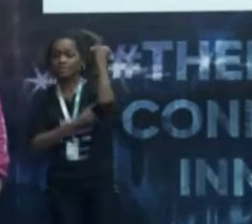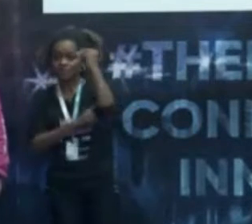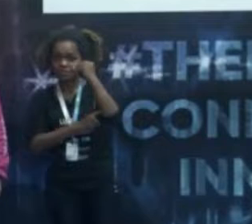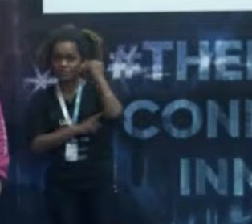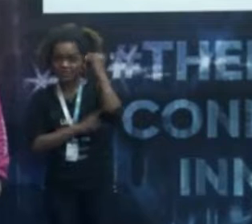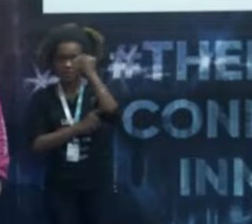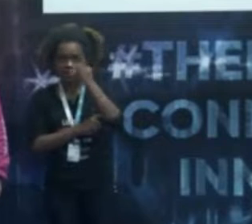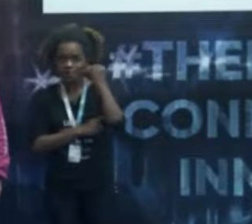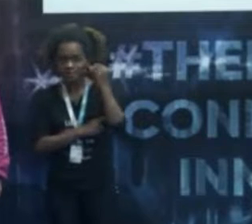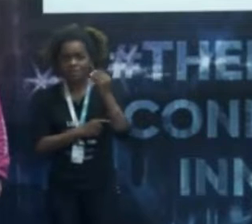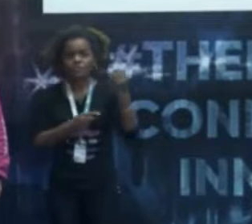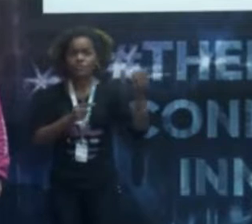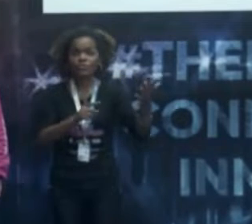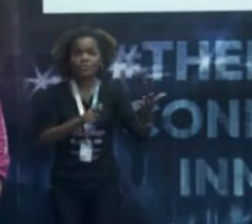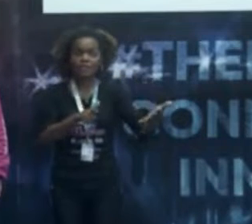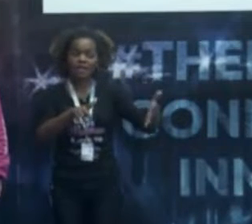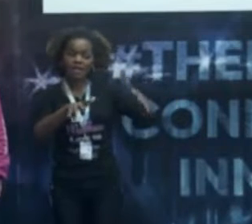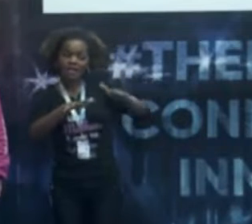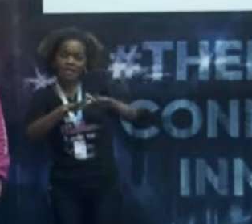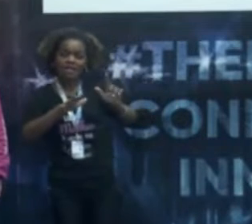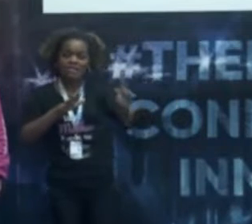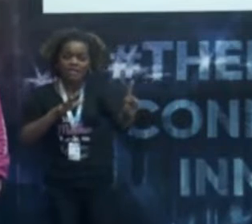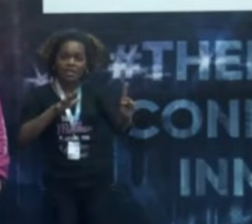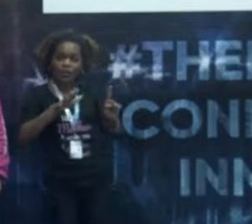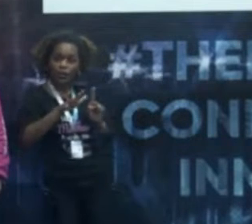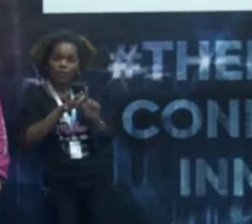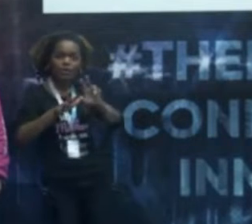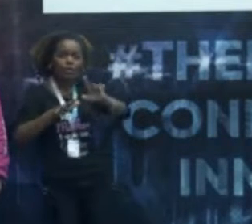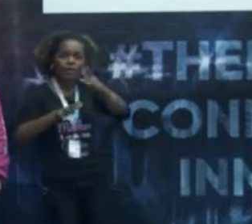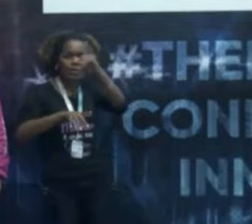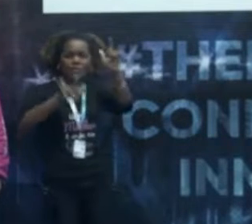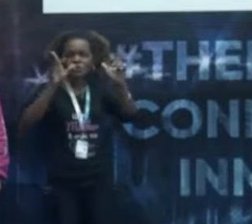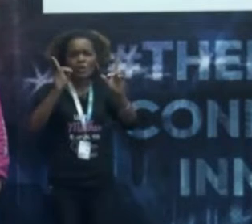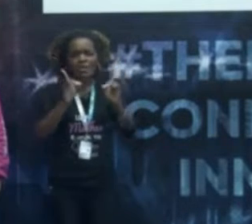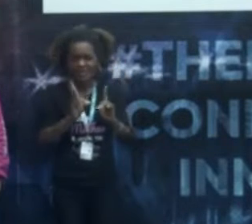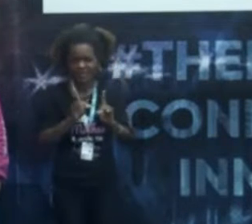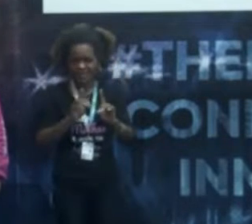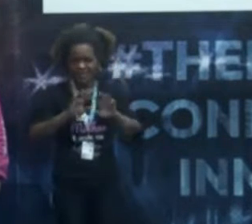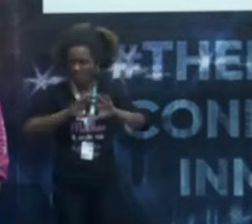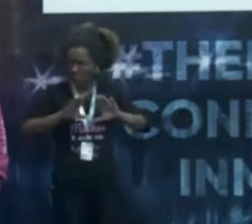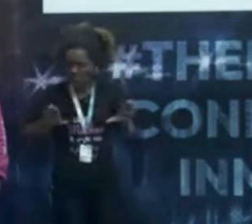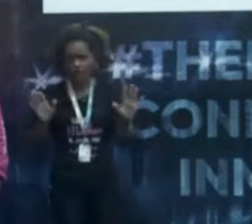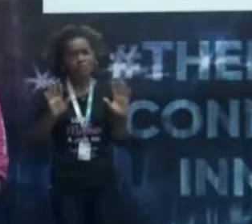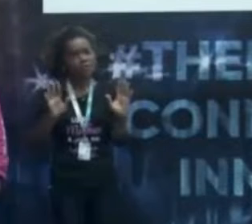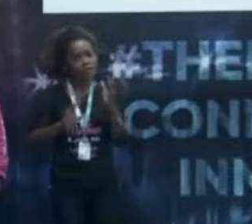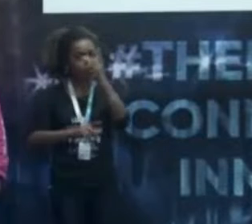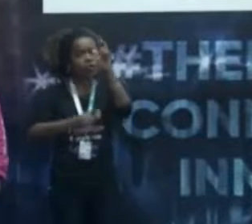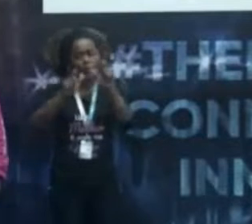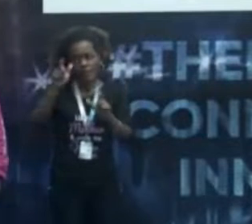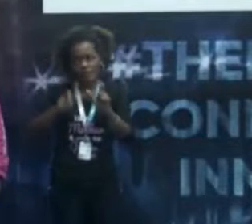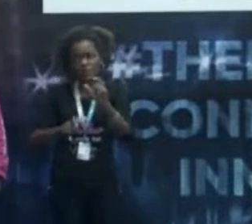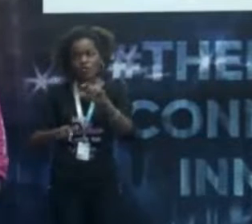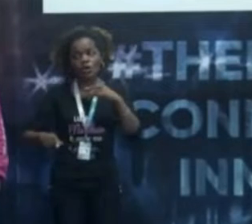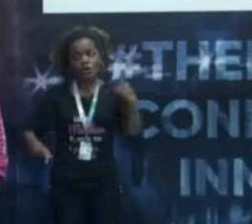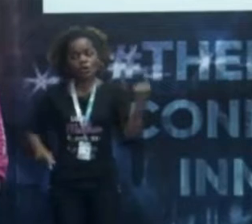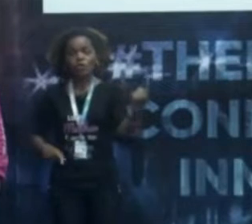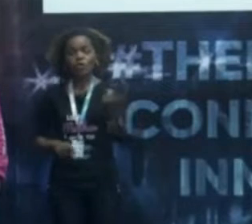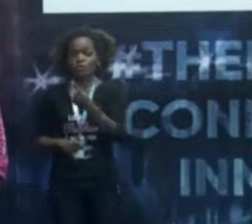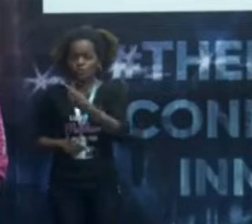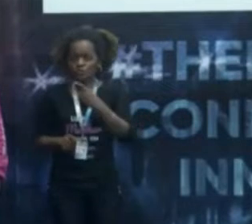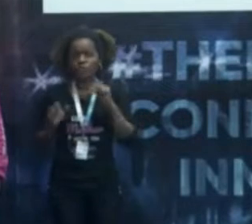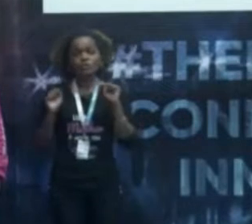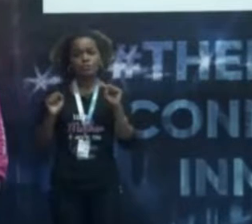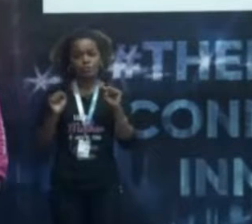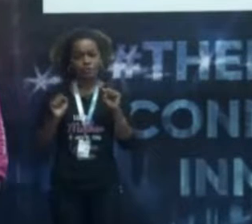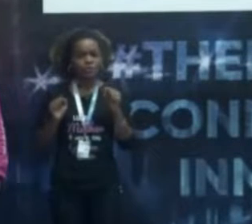ser incluído, né? Que não tem a ver apenas com pessoas com deficiência. Todos nós enquanto indivíduos, enquanto seres humanos, passamos